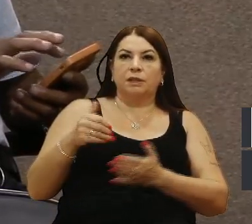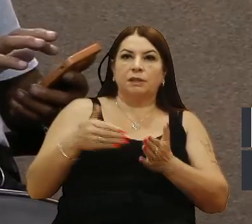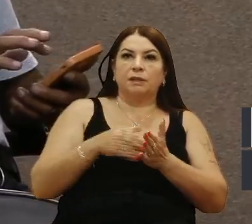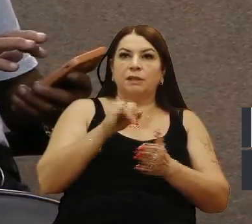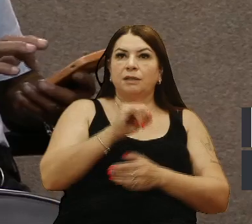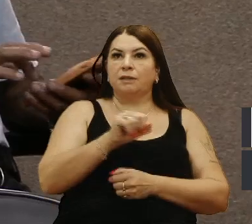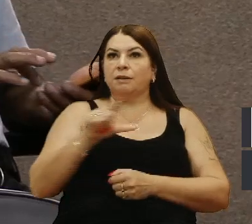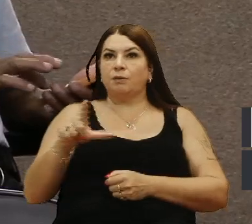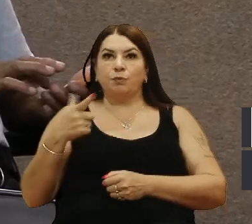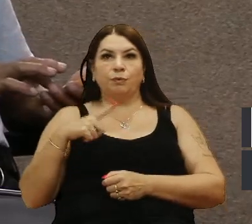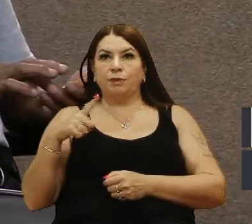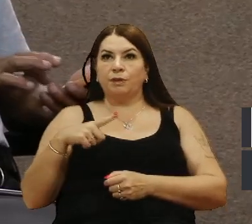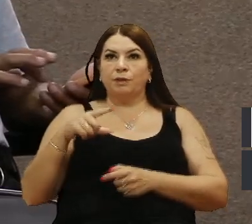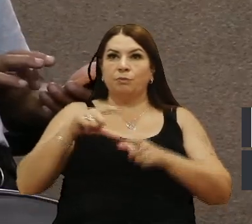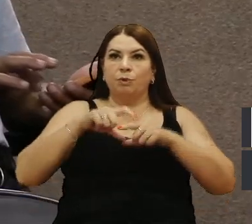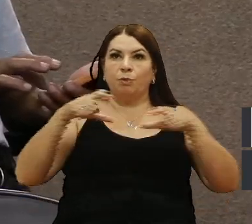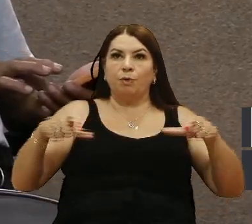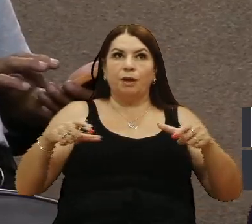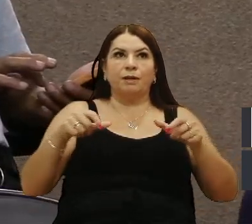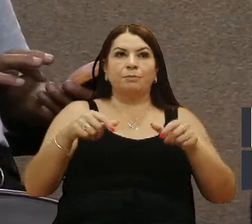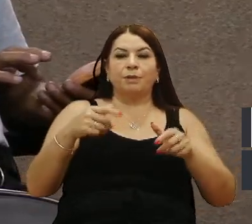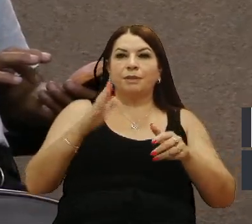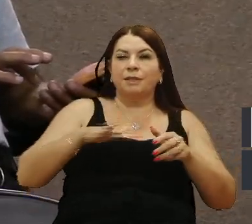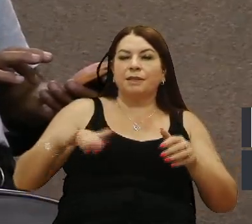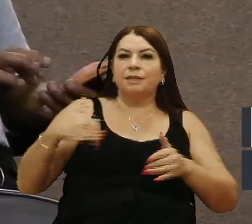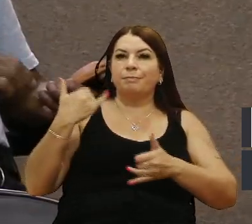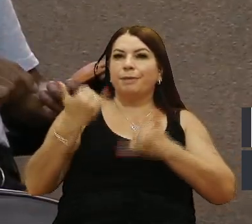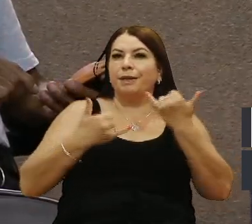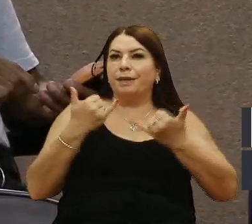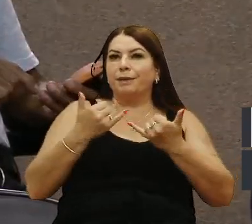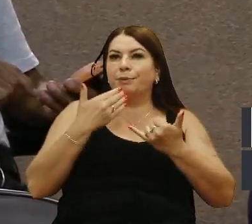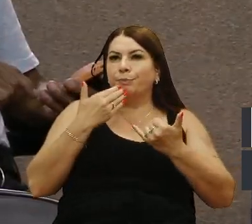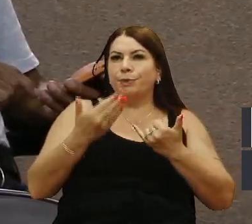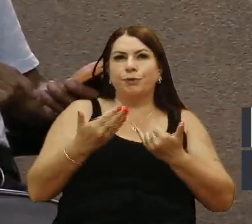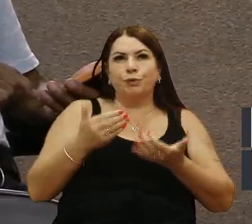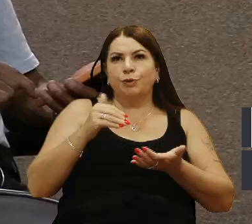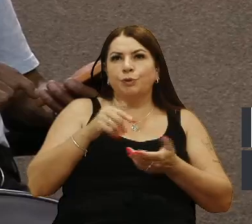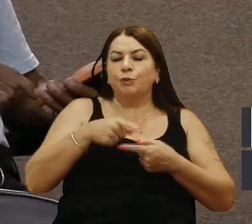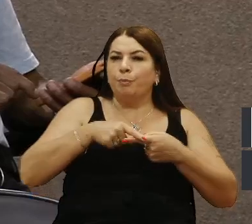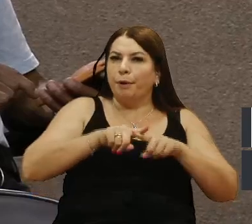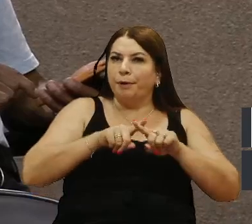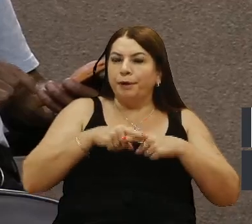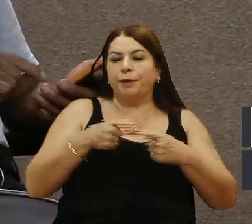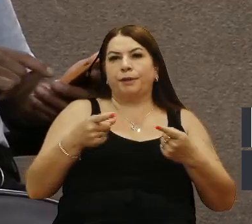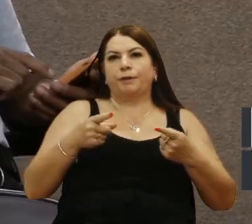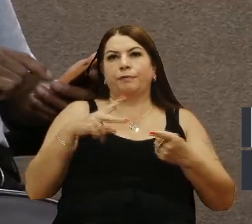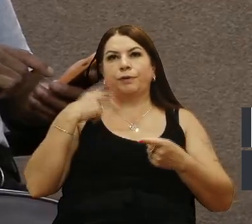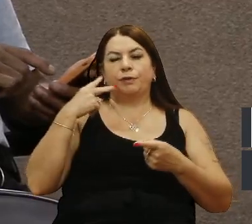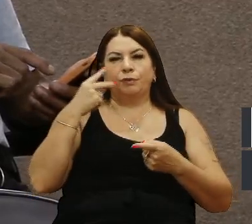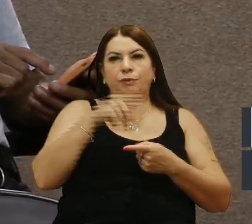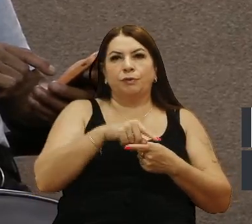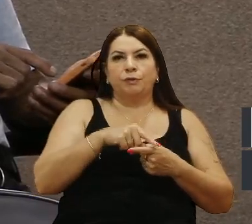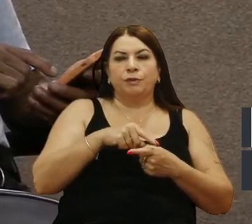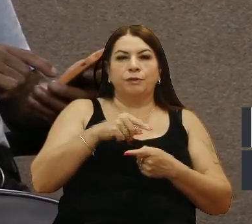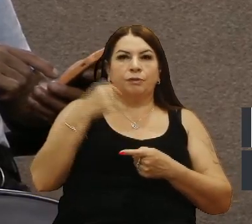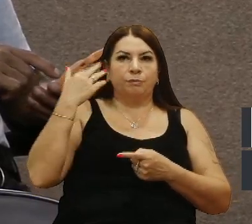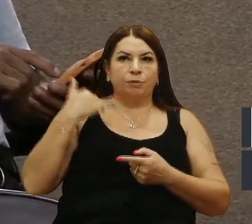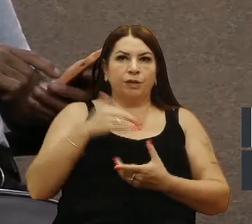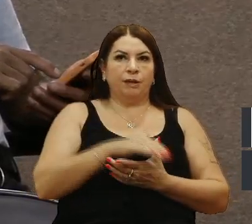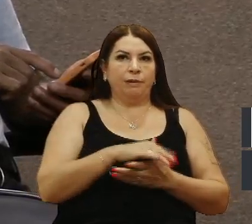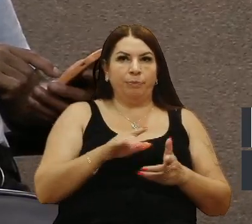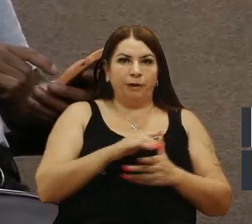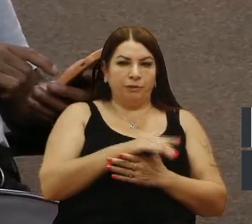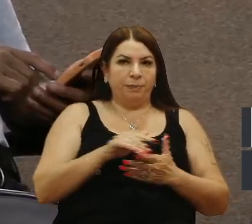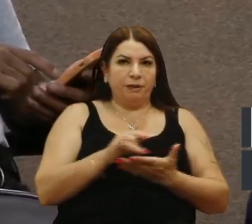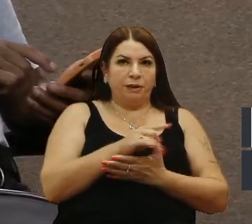tem nada, a gente não tem uma quadra para as crianças brincar, a gente não tem nada. Então, a gente está pedindo o mínimo, um parquinho, vereadora Daiane Mello. Então, essa